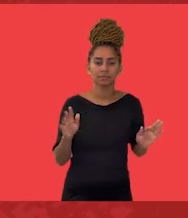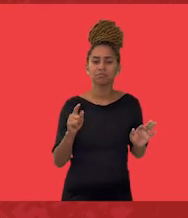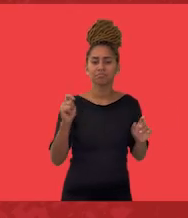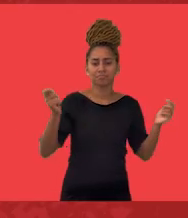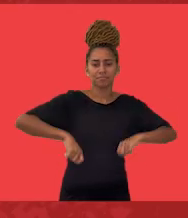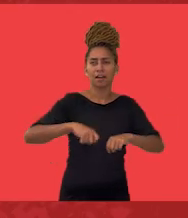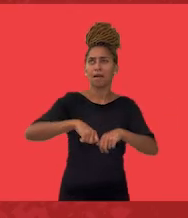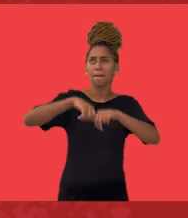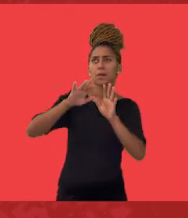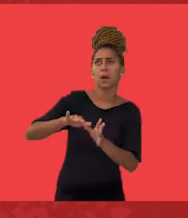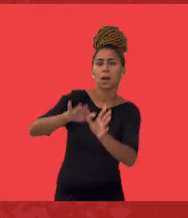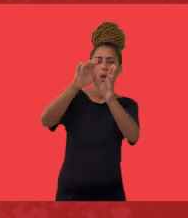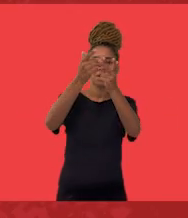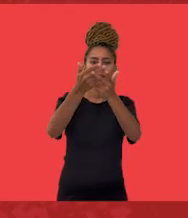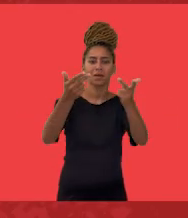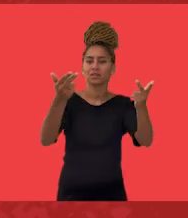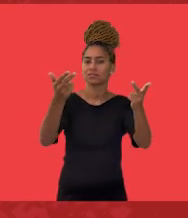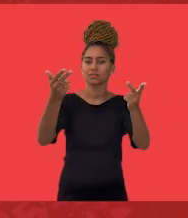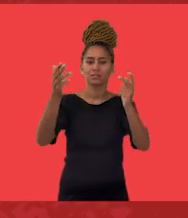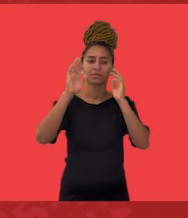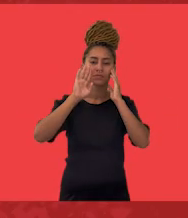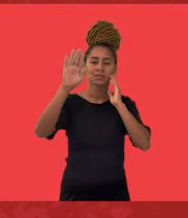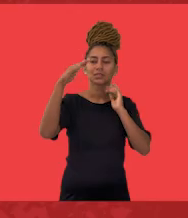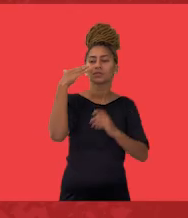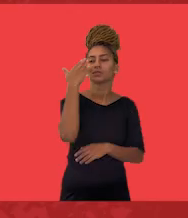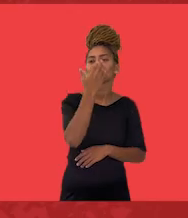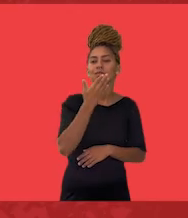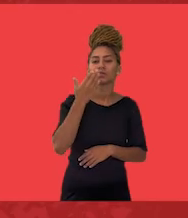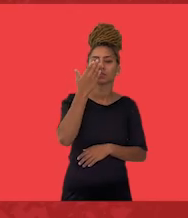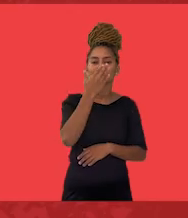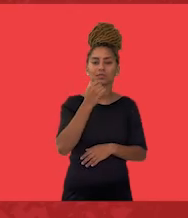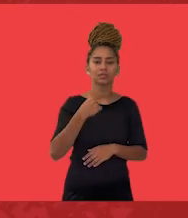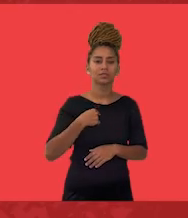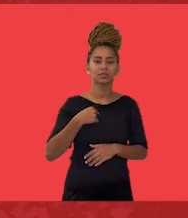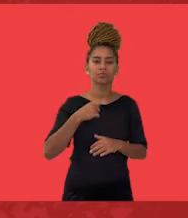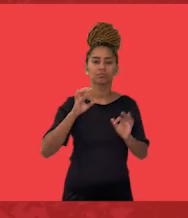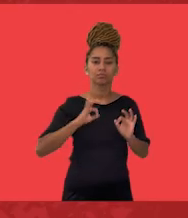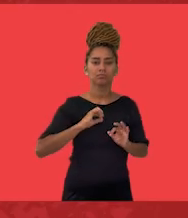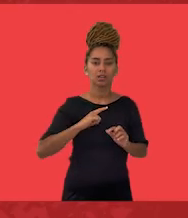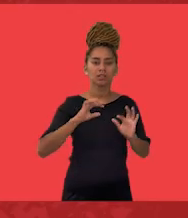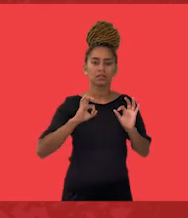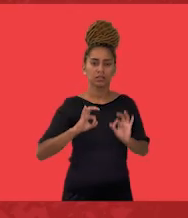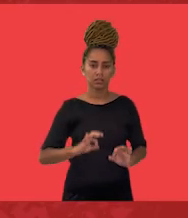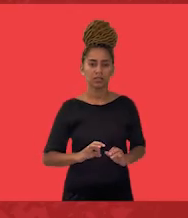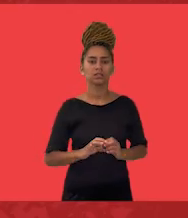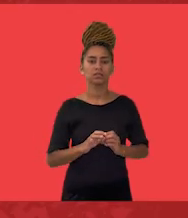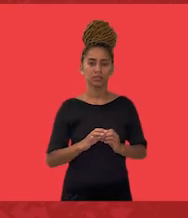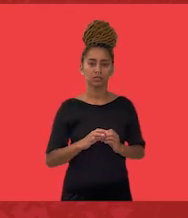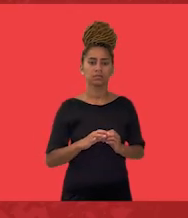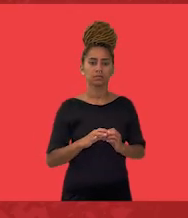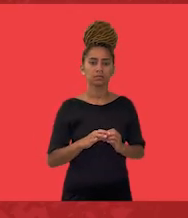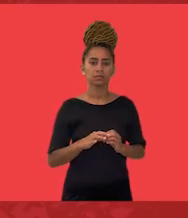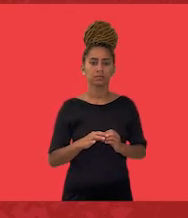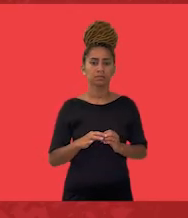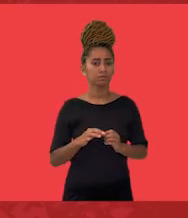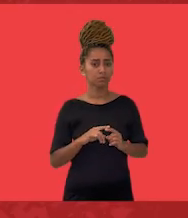184.049 quilômetros está o homem que amo mais na distância. Essa lacuna que